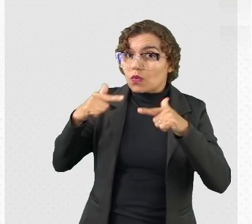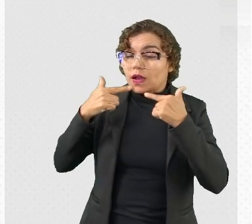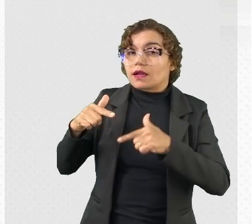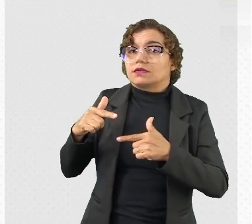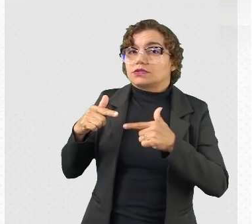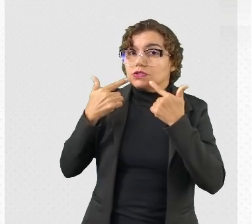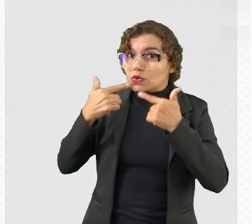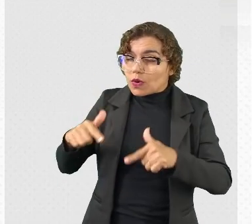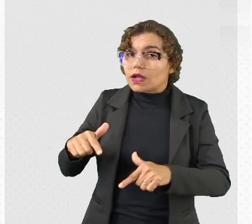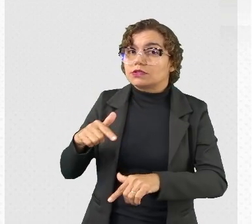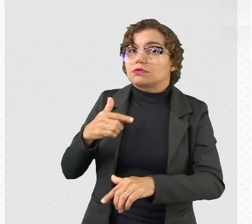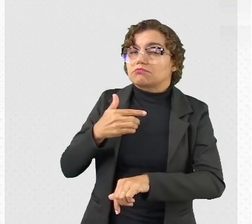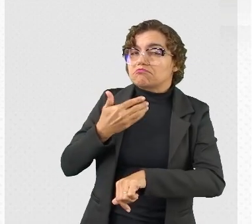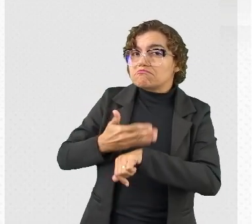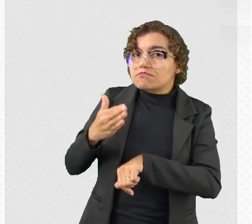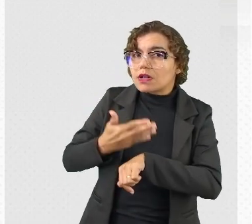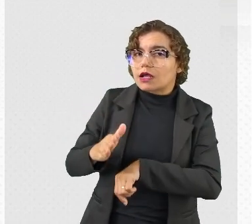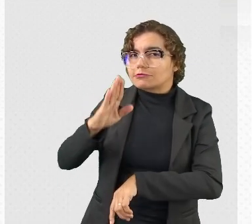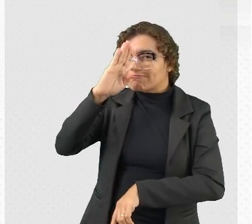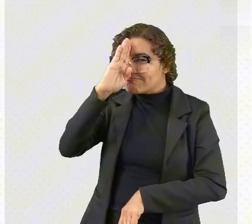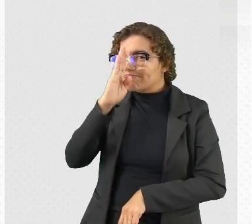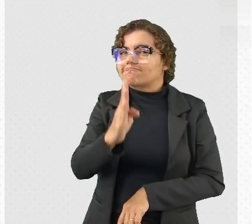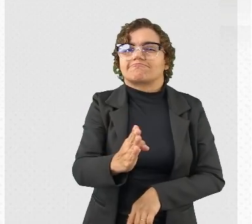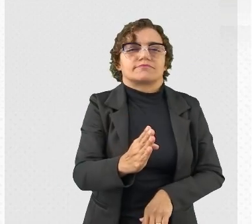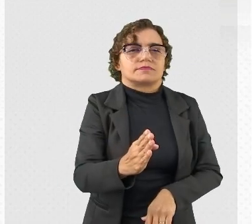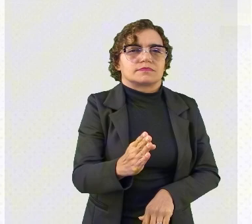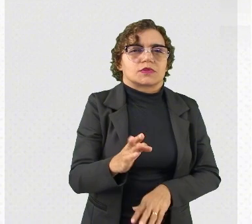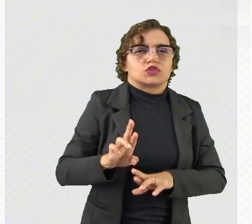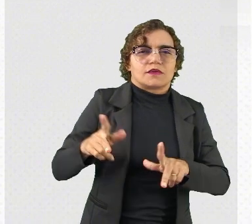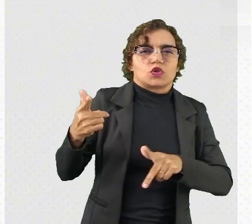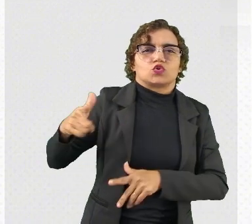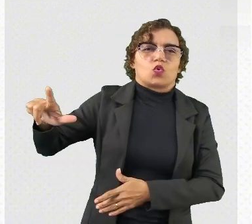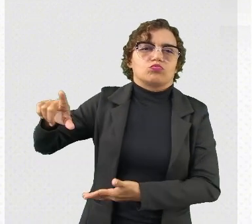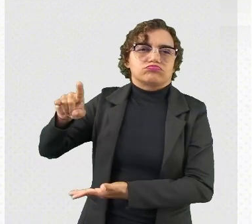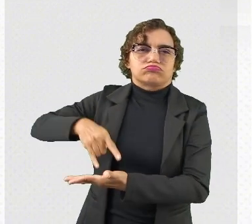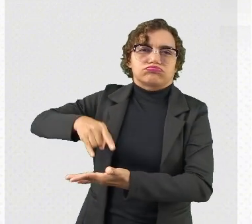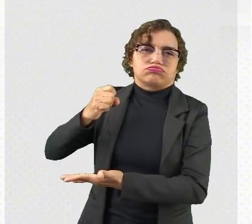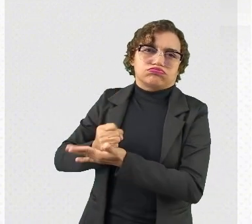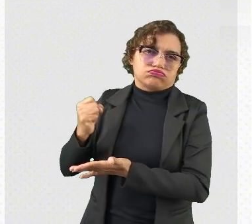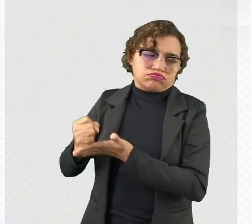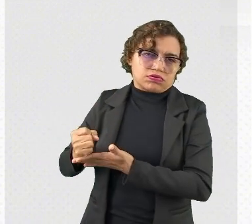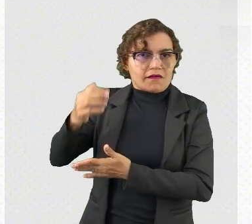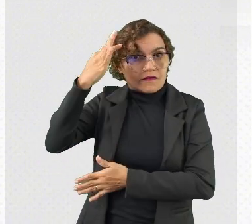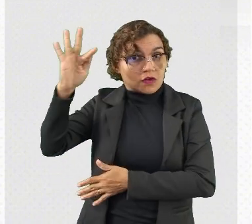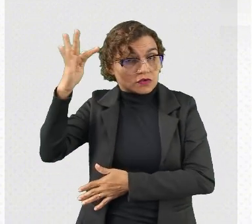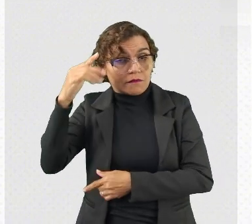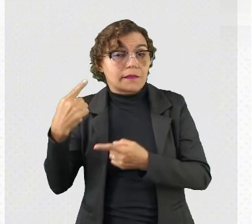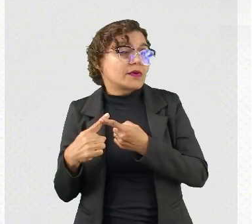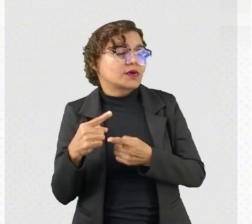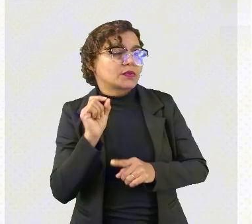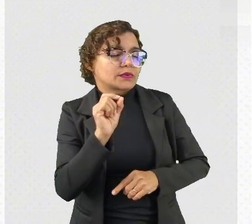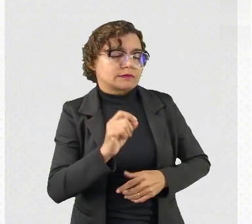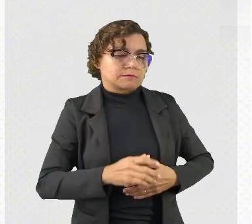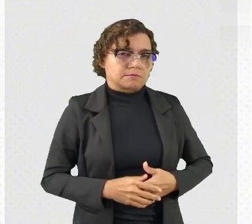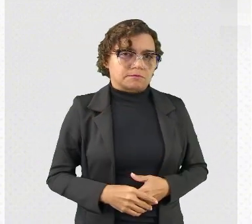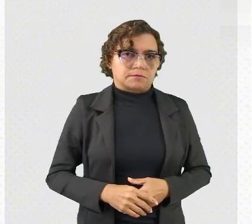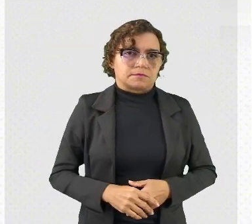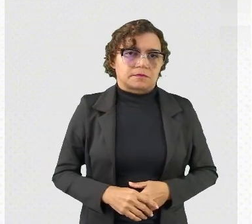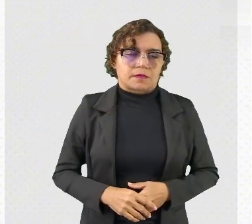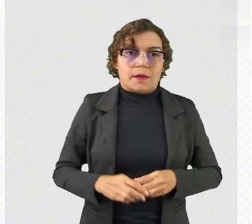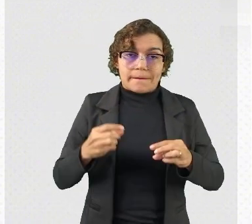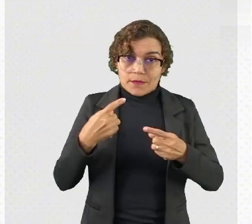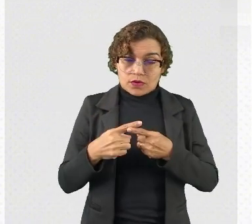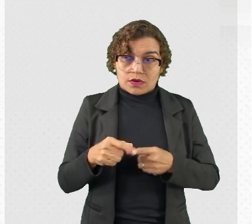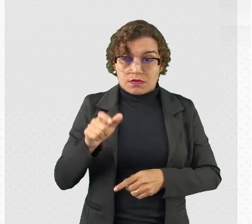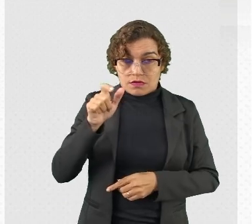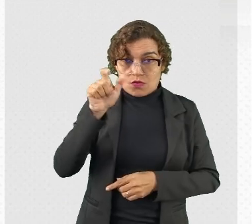prática, direta, diferente de todos os outros tratados filosóficos. Porque o